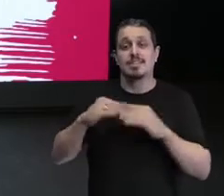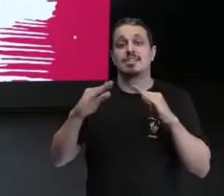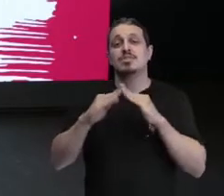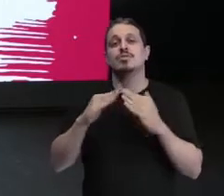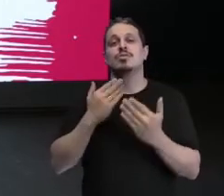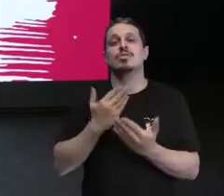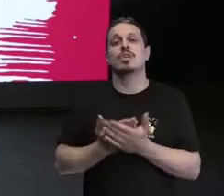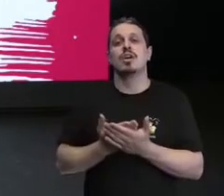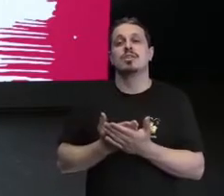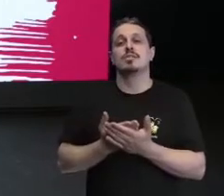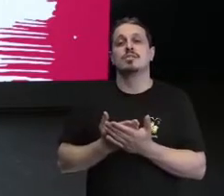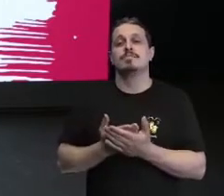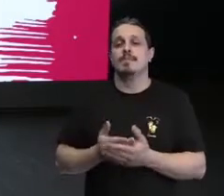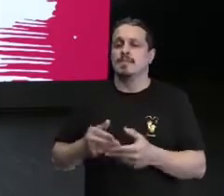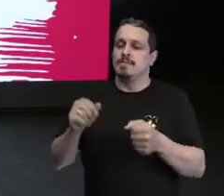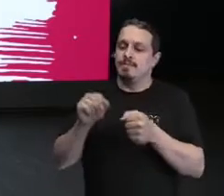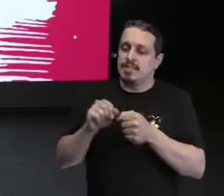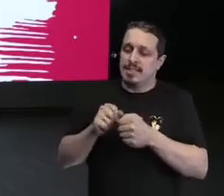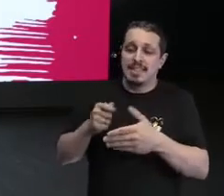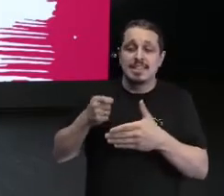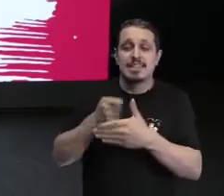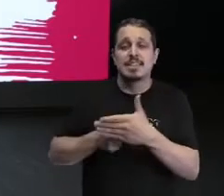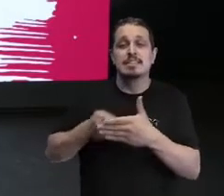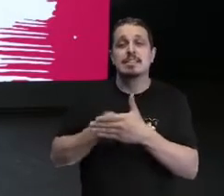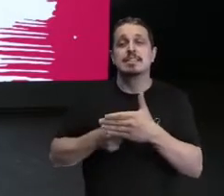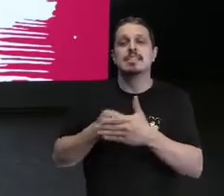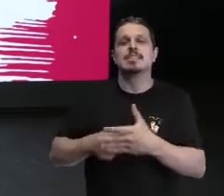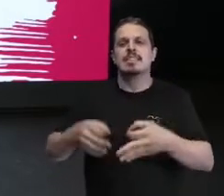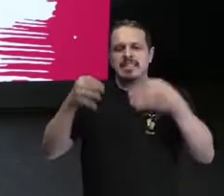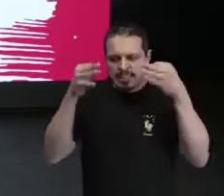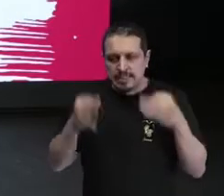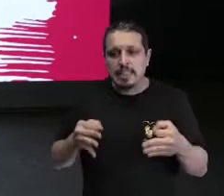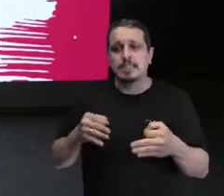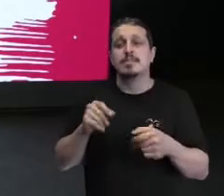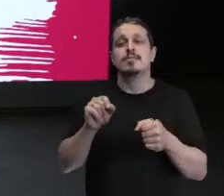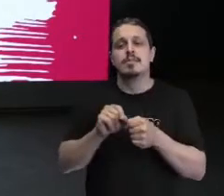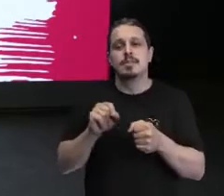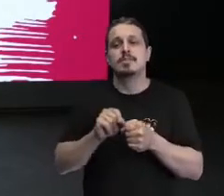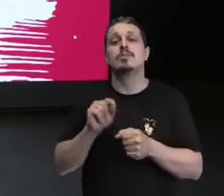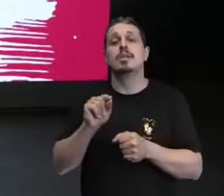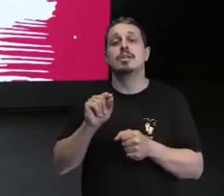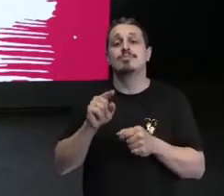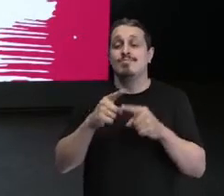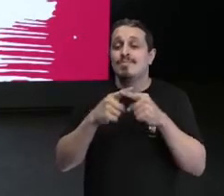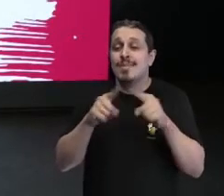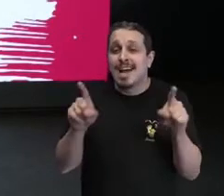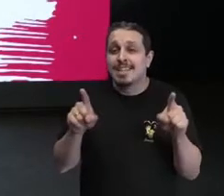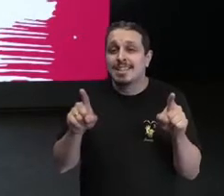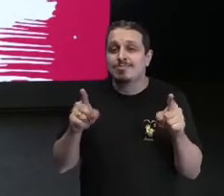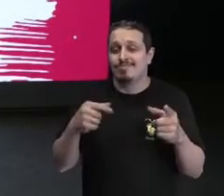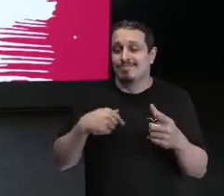ainda tentando consertar, ele piora e fala que algumas deficiências são impossíveis de conviver.